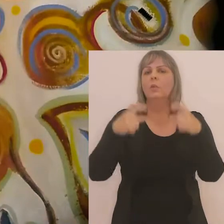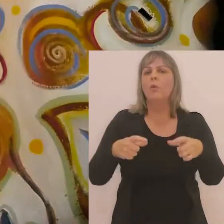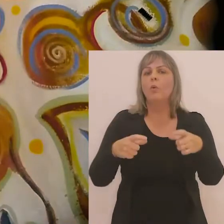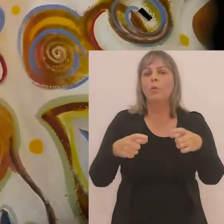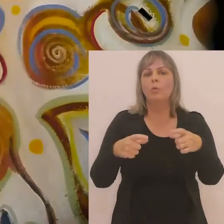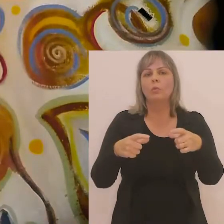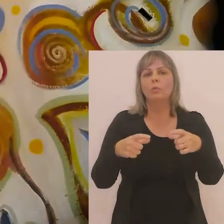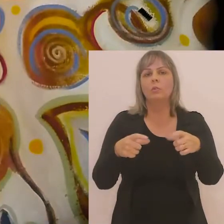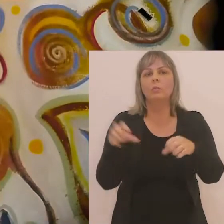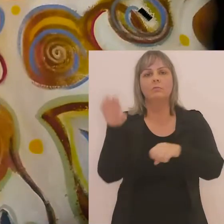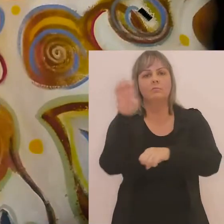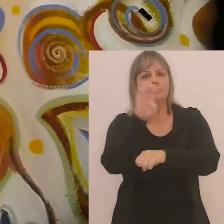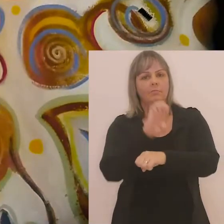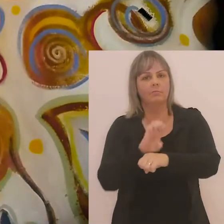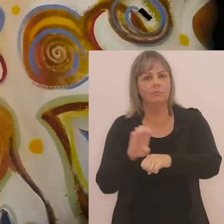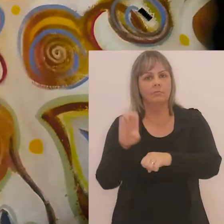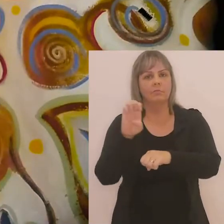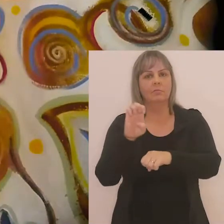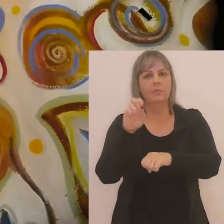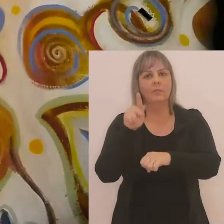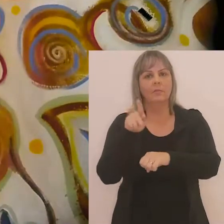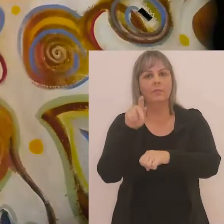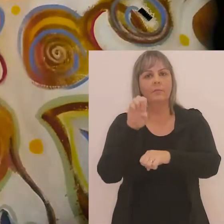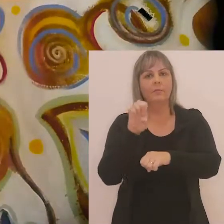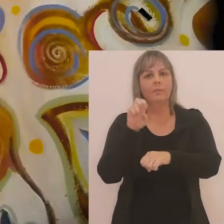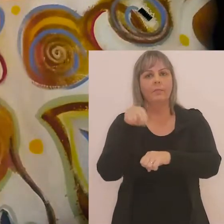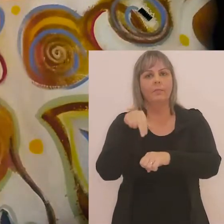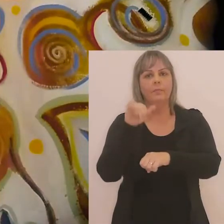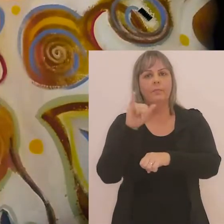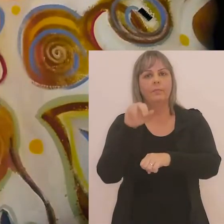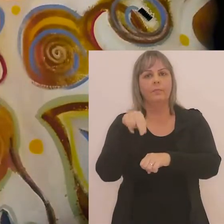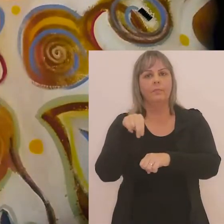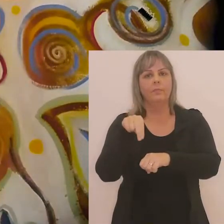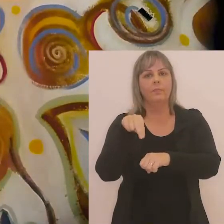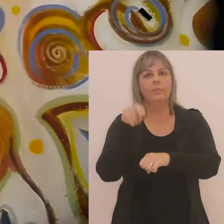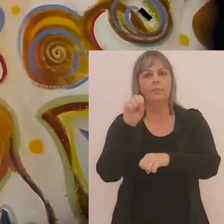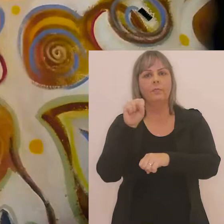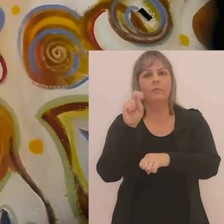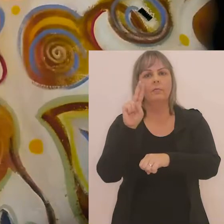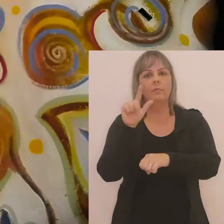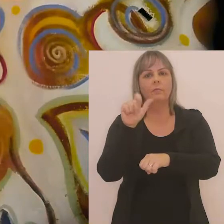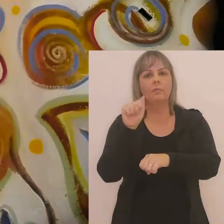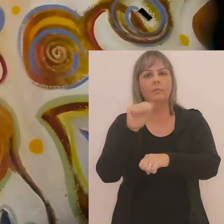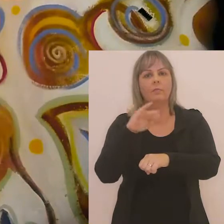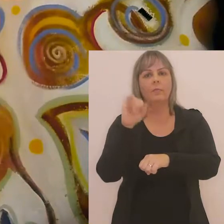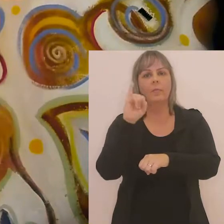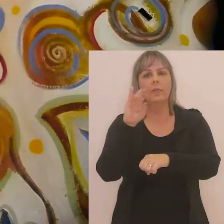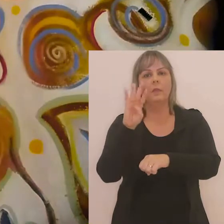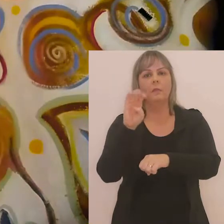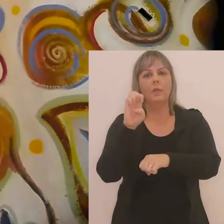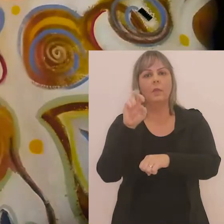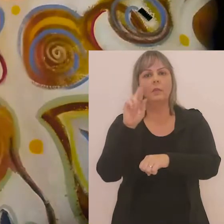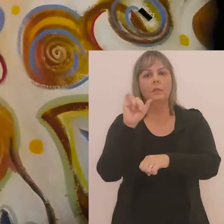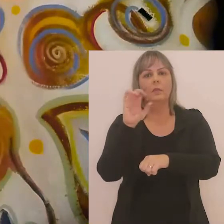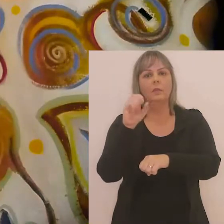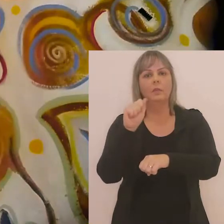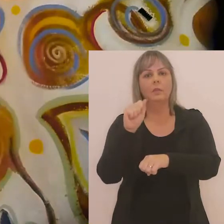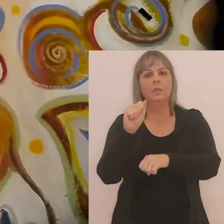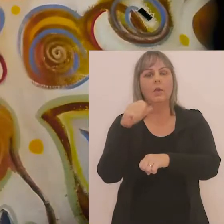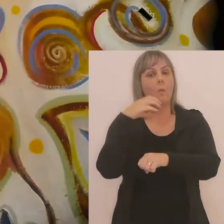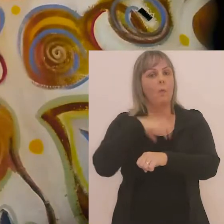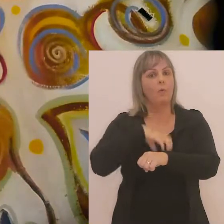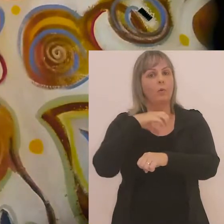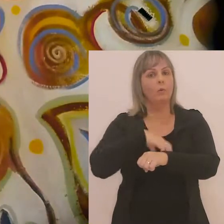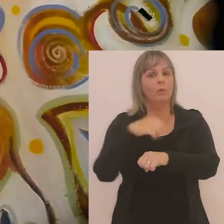em qual a origem de onde vem a origem europeia tem da Península Ibérica